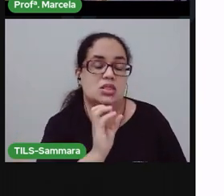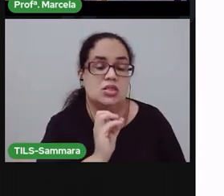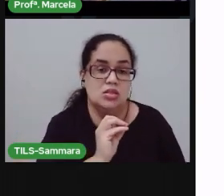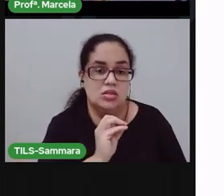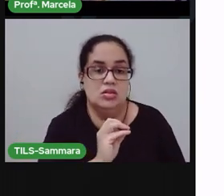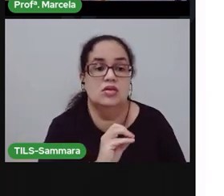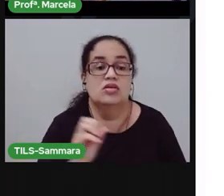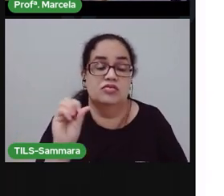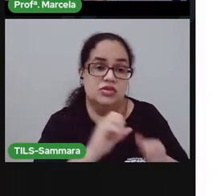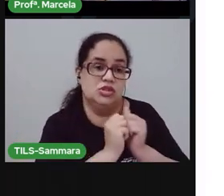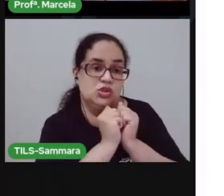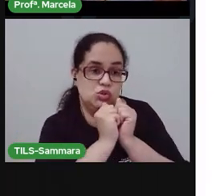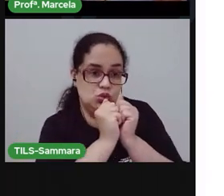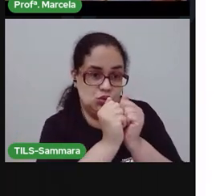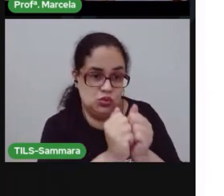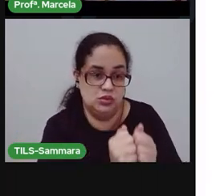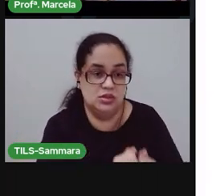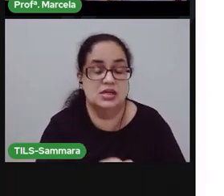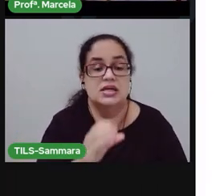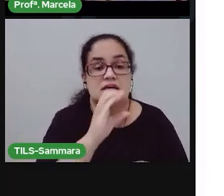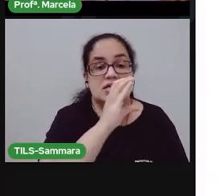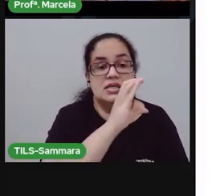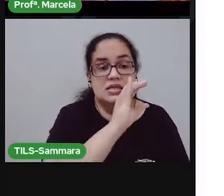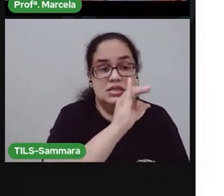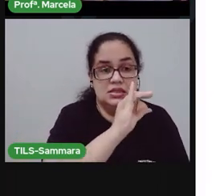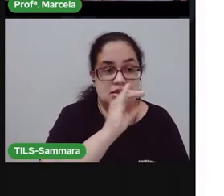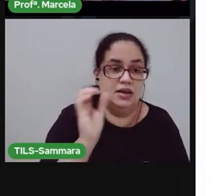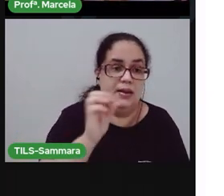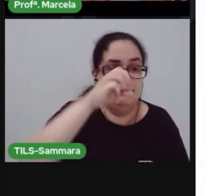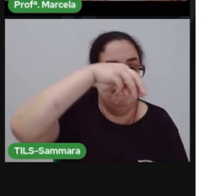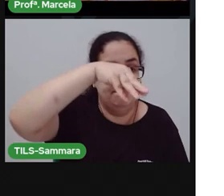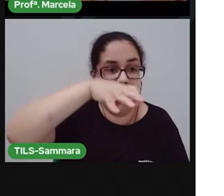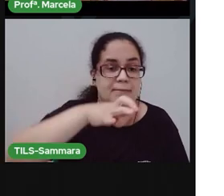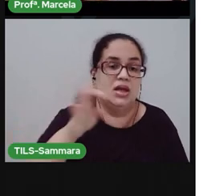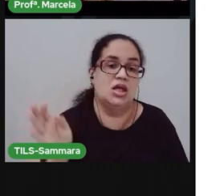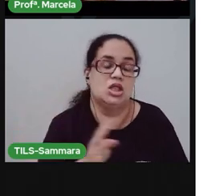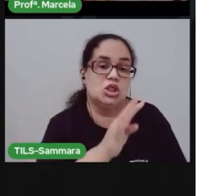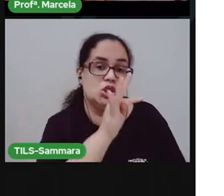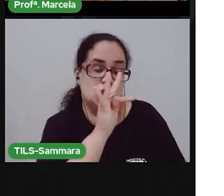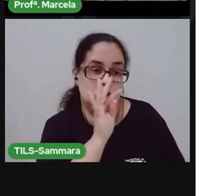Vamos fazer juntos? Cimento.